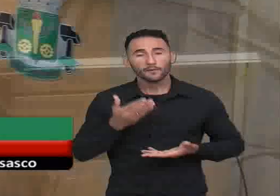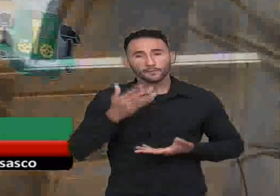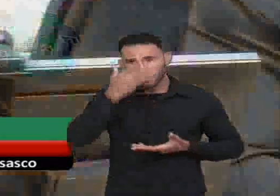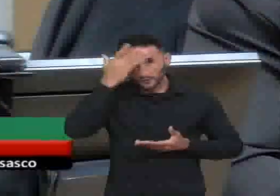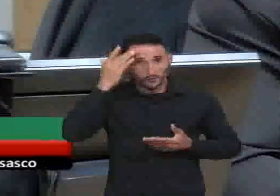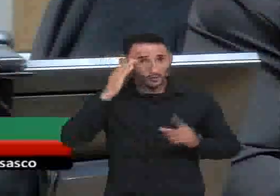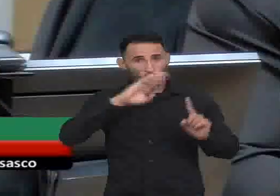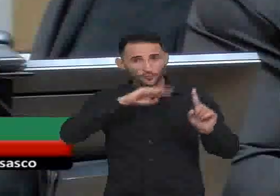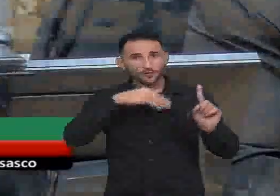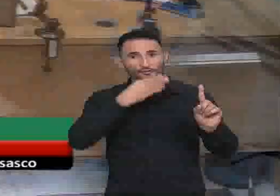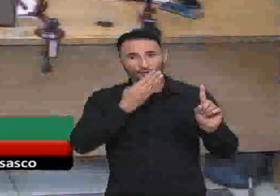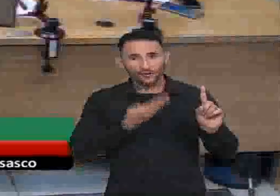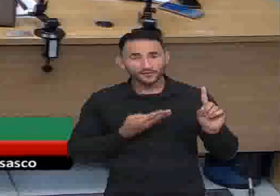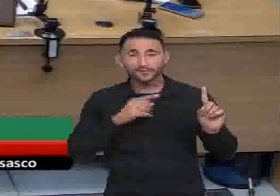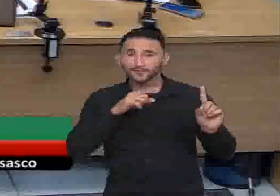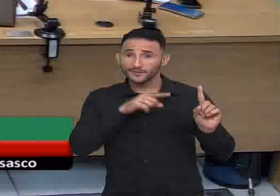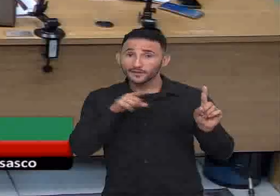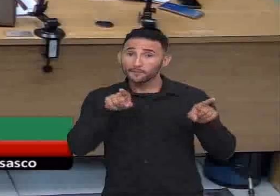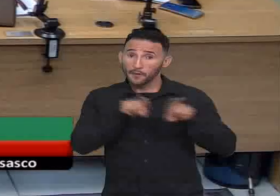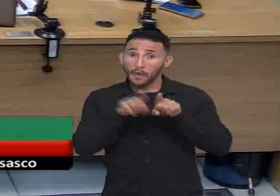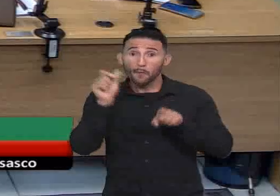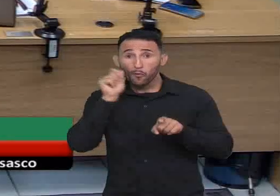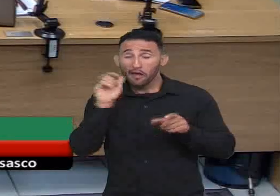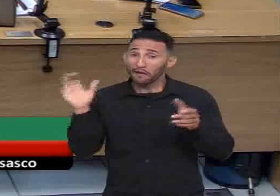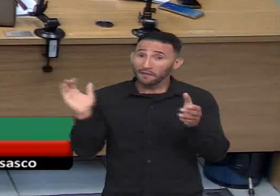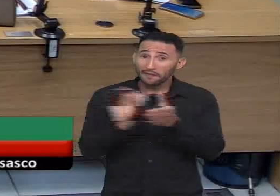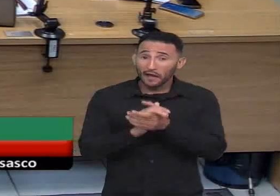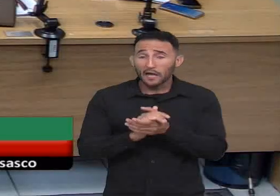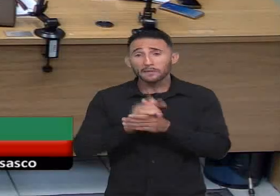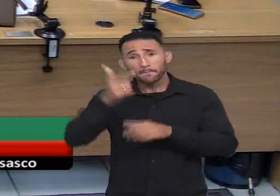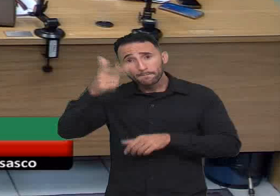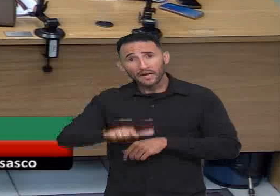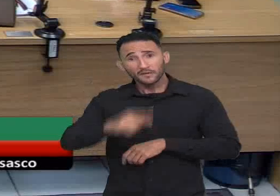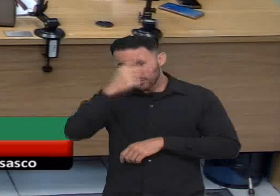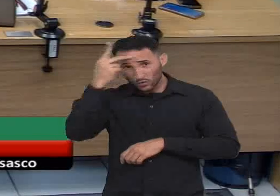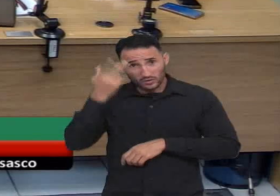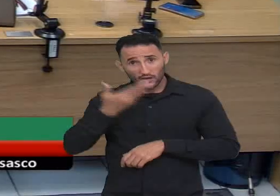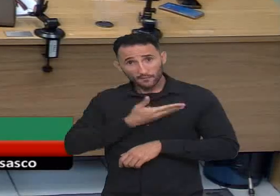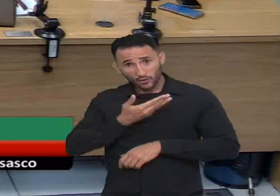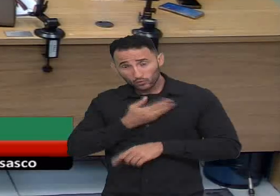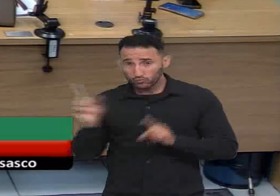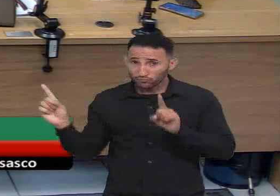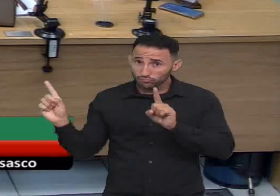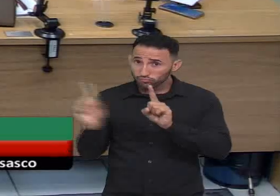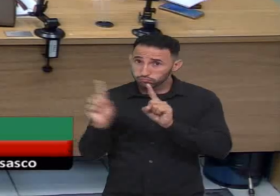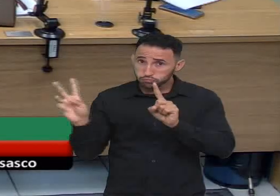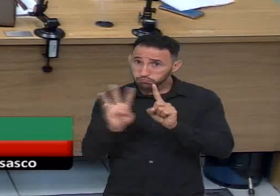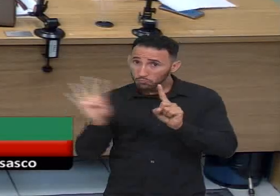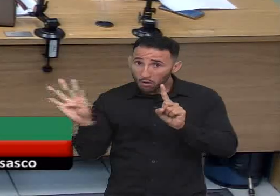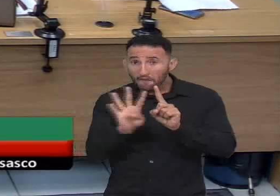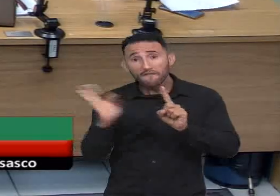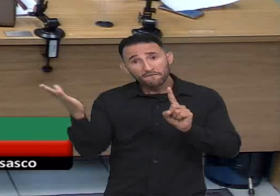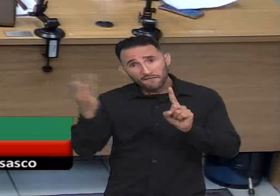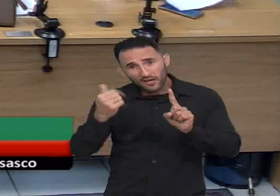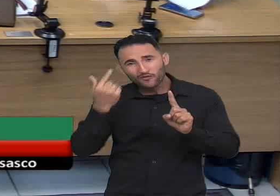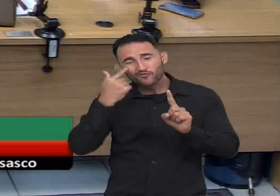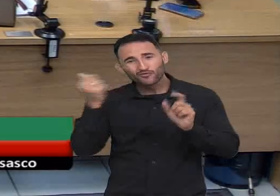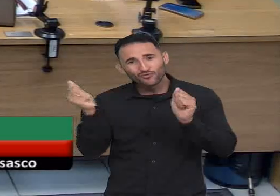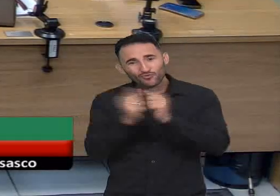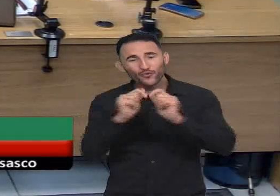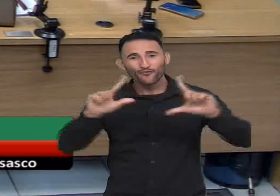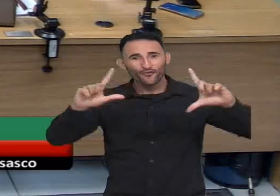homenageado e sua esposa, ou mais alguém, os convidados aí, para que de adentro aqui para tirar uma foto e receber